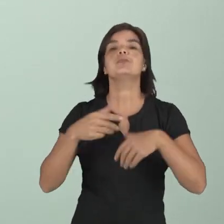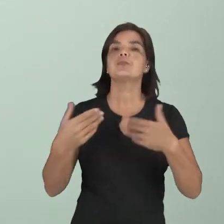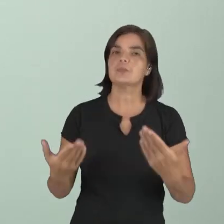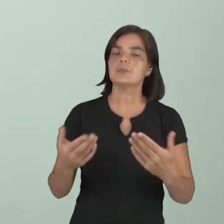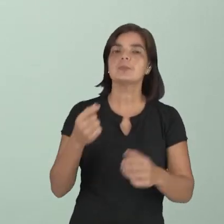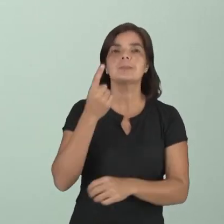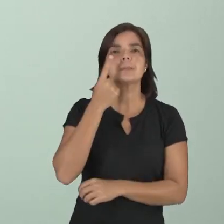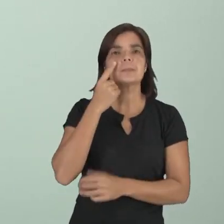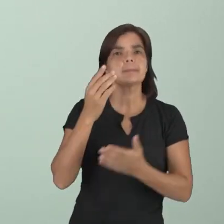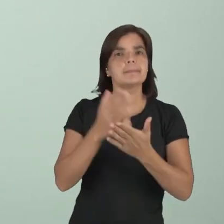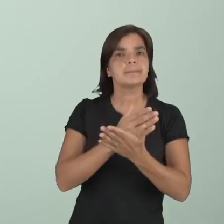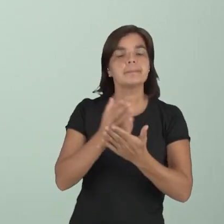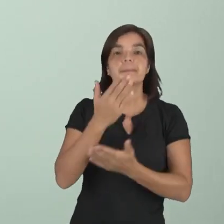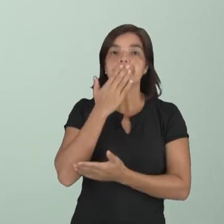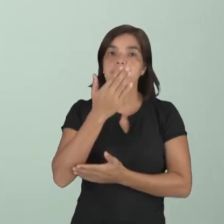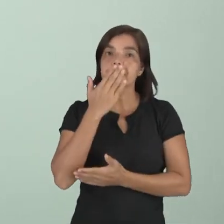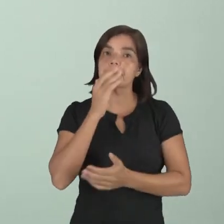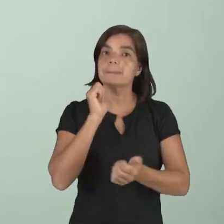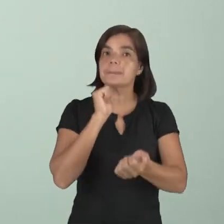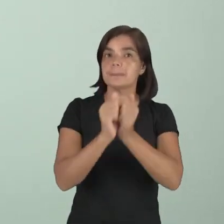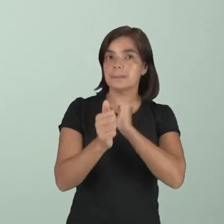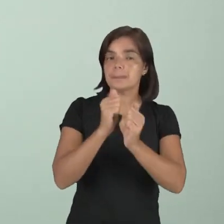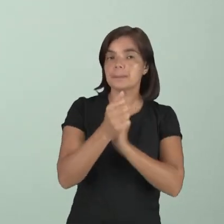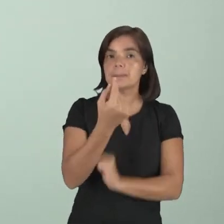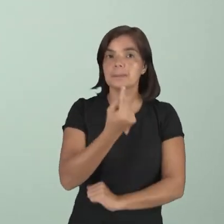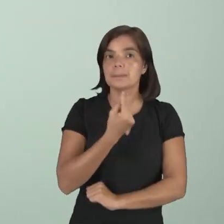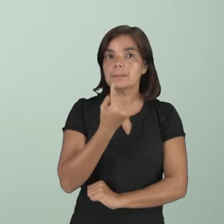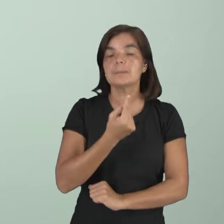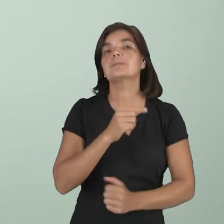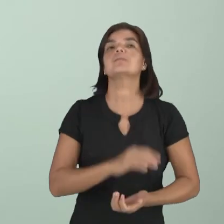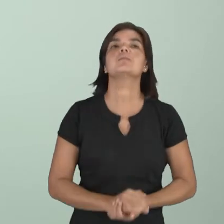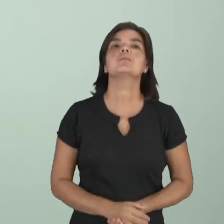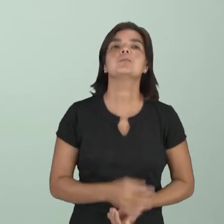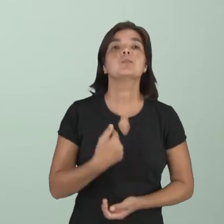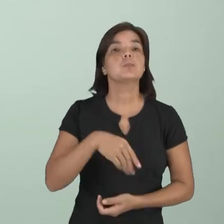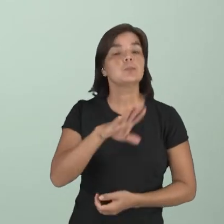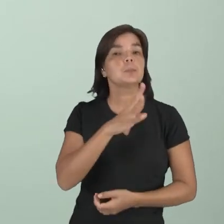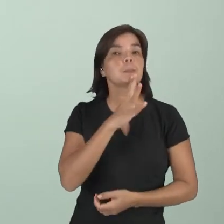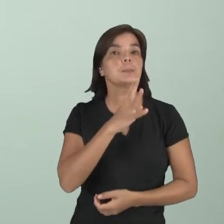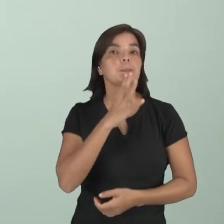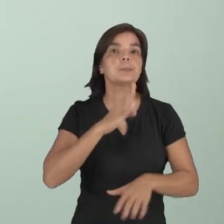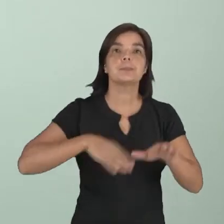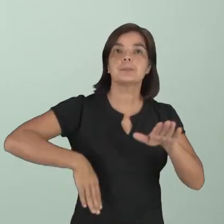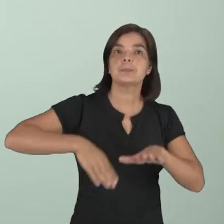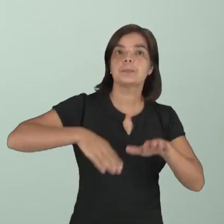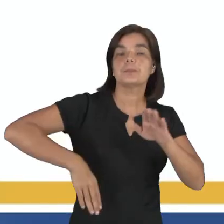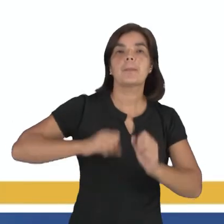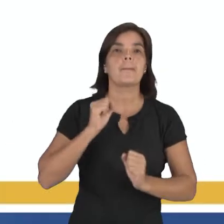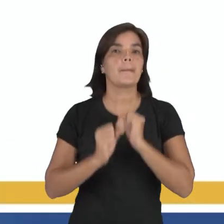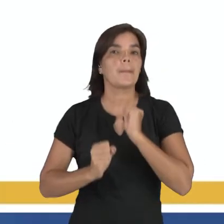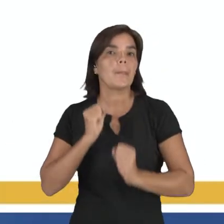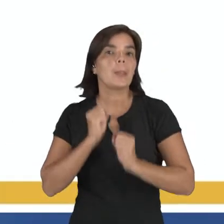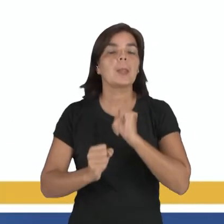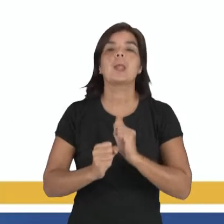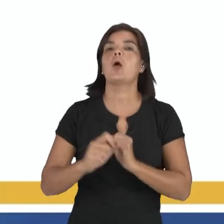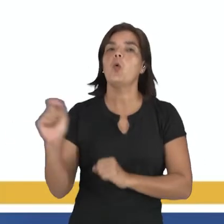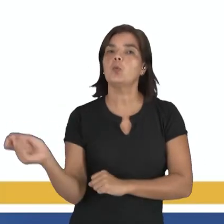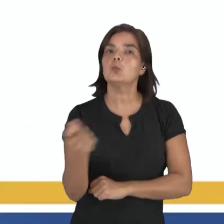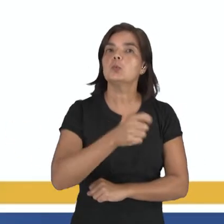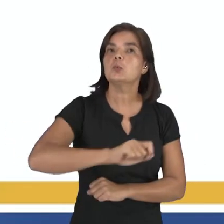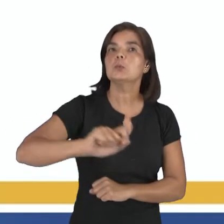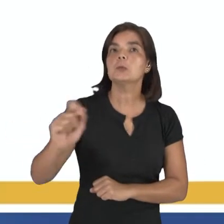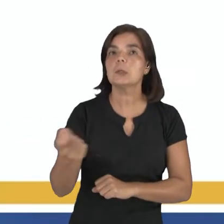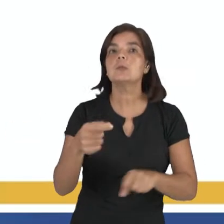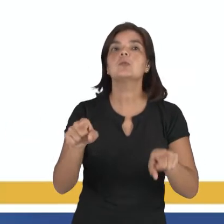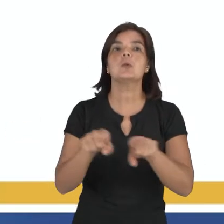Então, vamos ver alguns tipos de esportes individuais. Os mais conhecidos são a natação, a corrida, o tênis e o